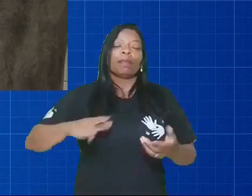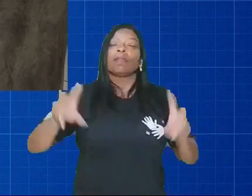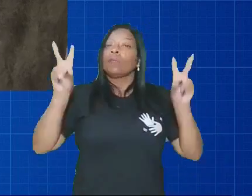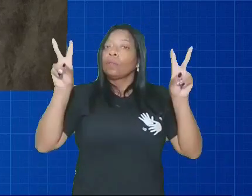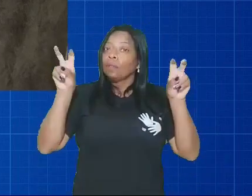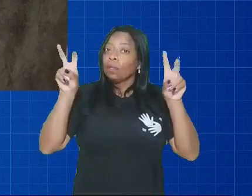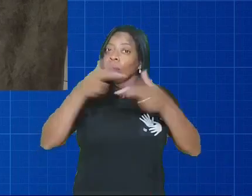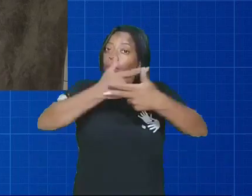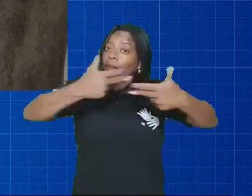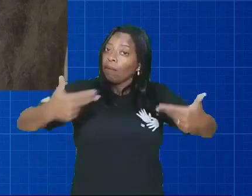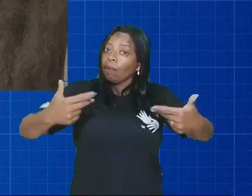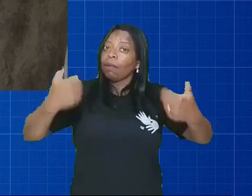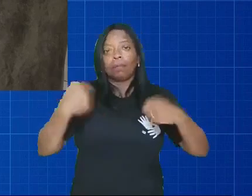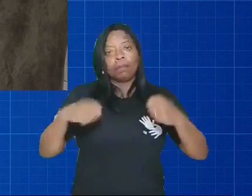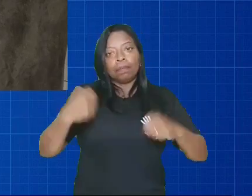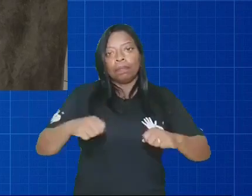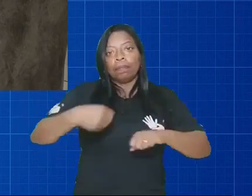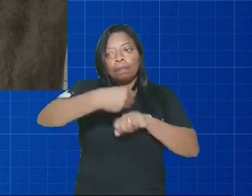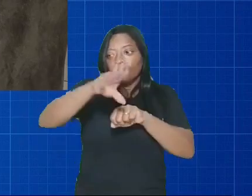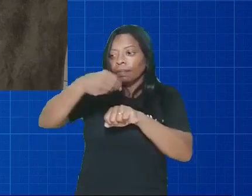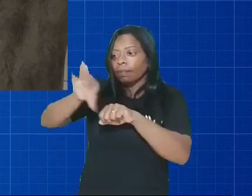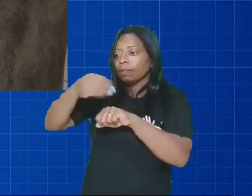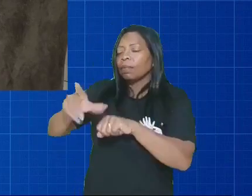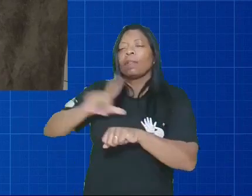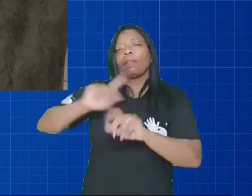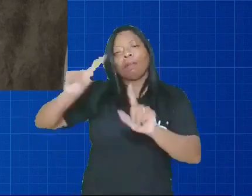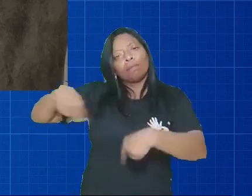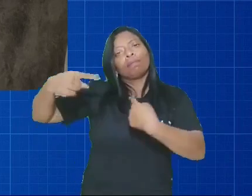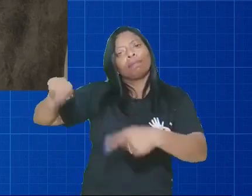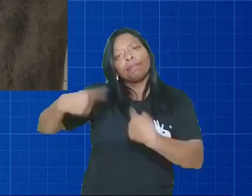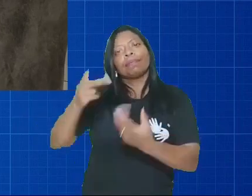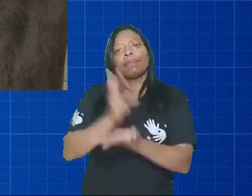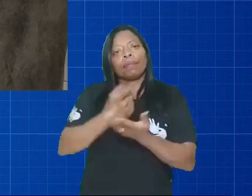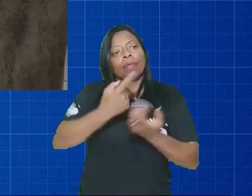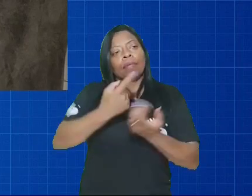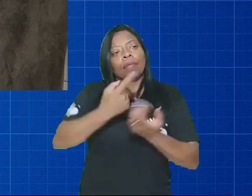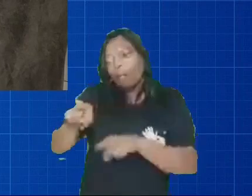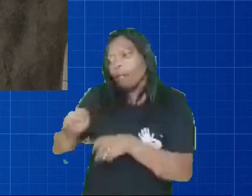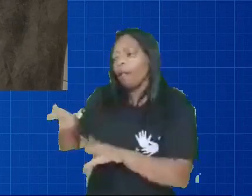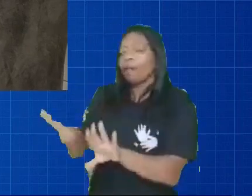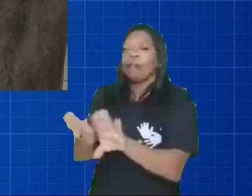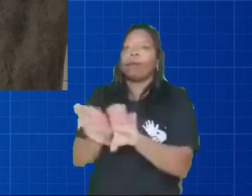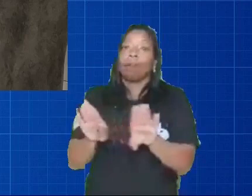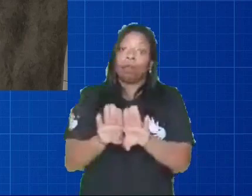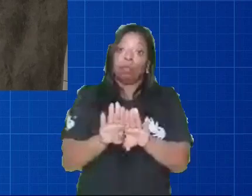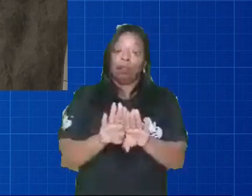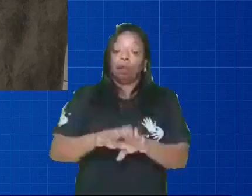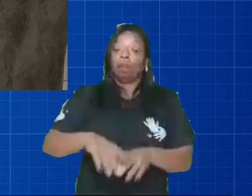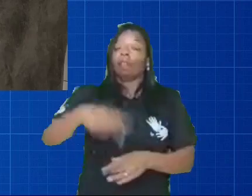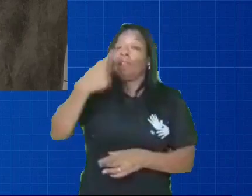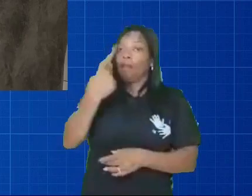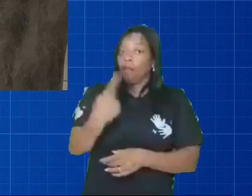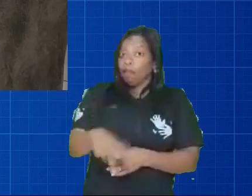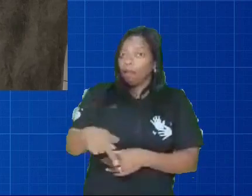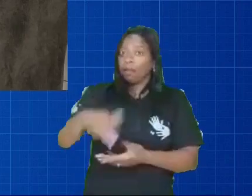né? E cada dia aparecem coisas novas, coisas diferentes, novos desafios. Então a gente tenta, né, fazer esse trabalho dentro da Secretaria de Educação, né?